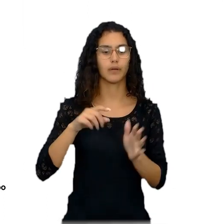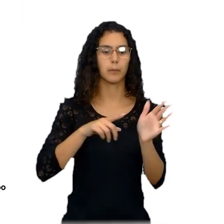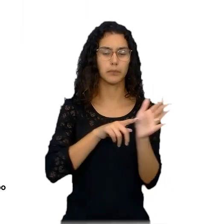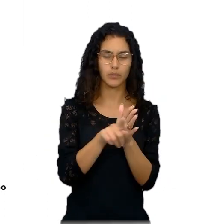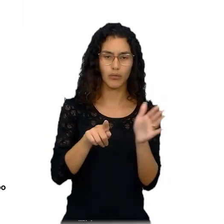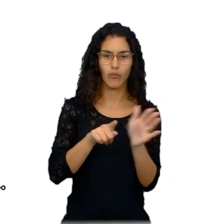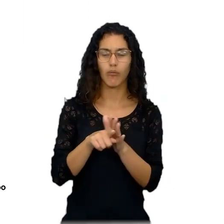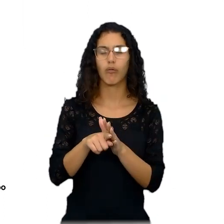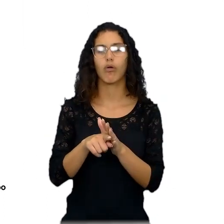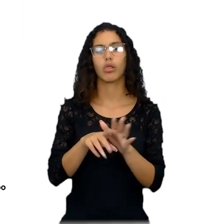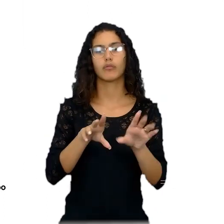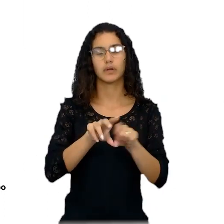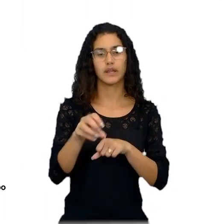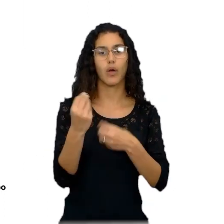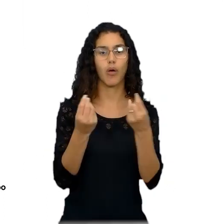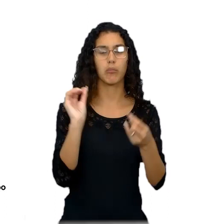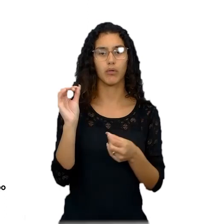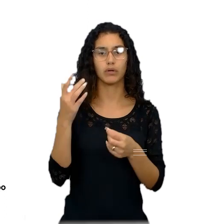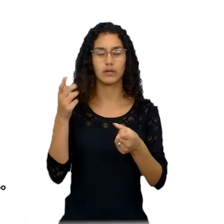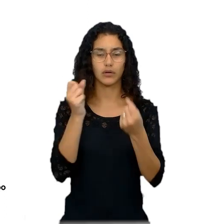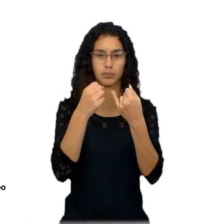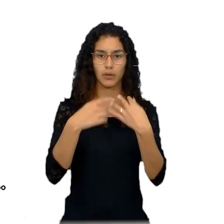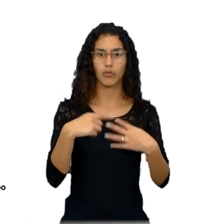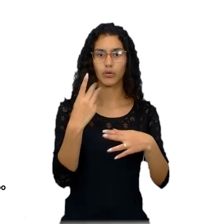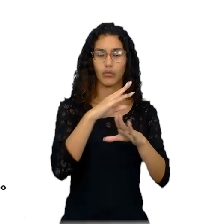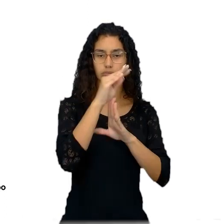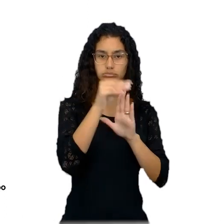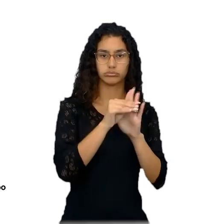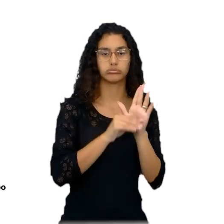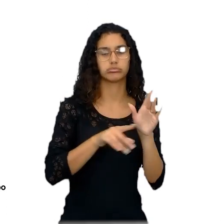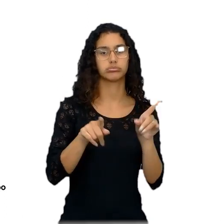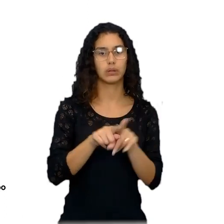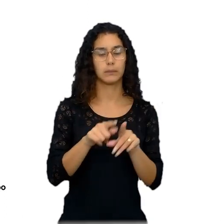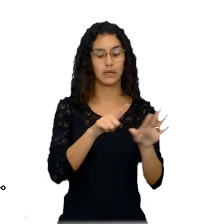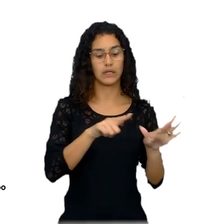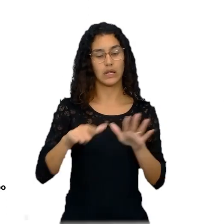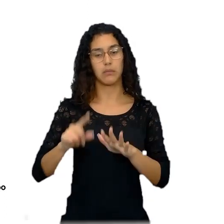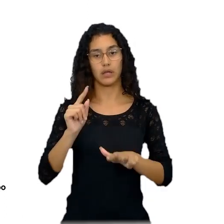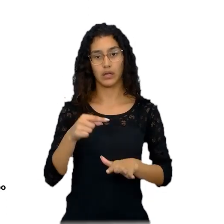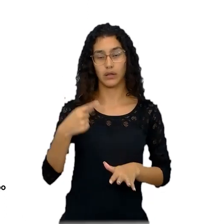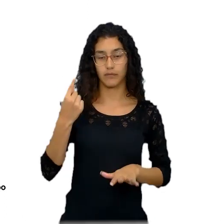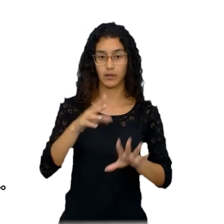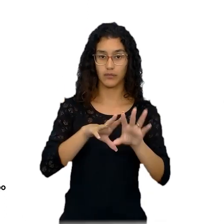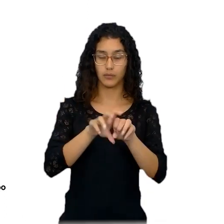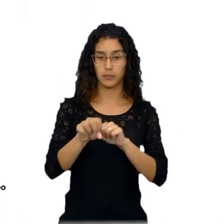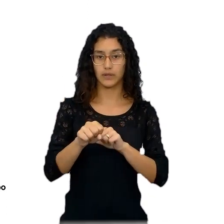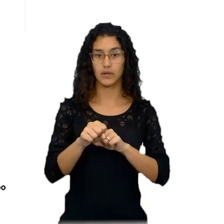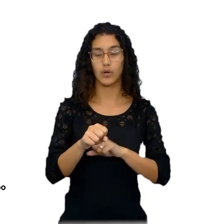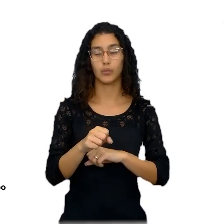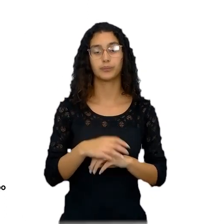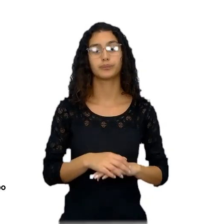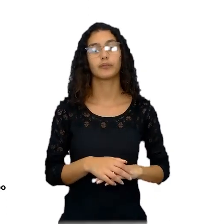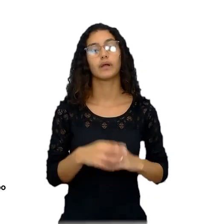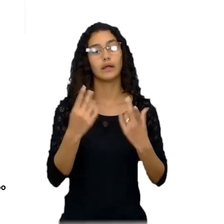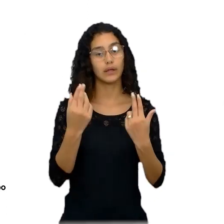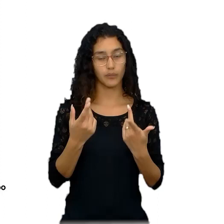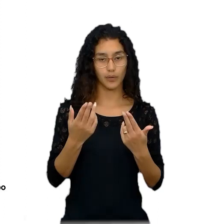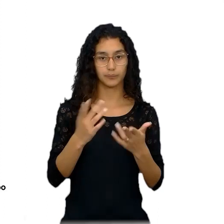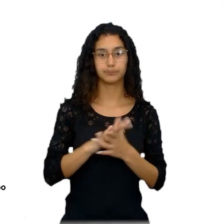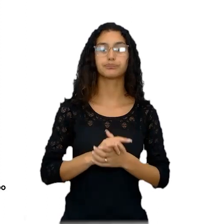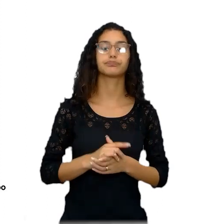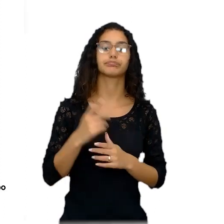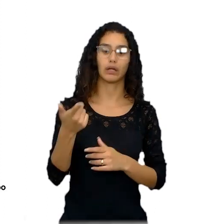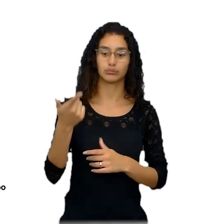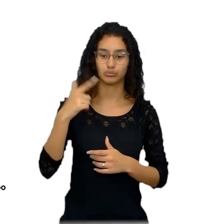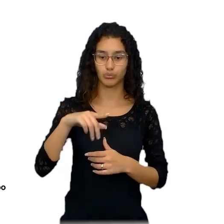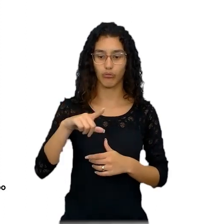longo dessa formação, como que foi as discussões que a gente estabeleceu aqui. Na semana que vem, na formação de Anicérie, a mesma coisa. Então, de